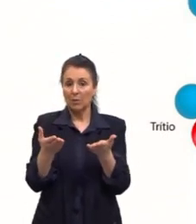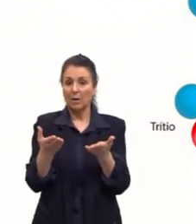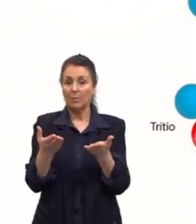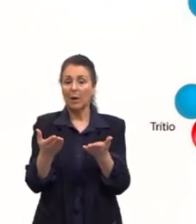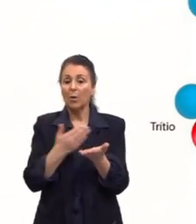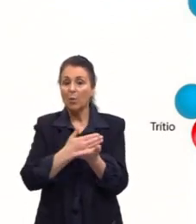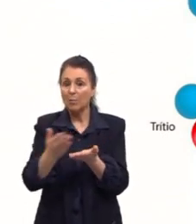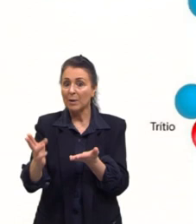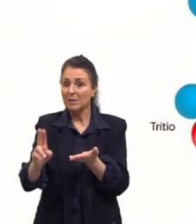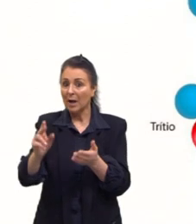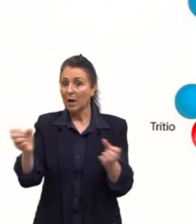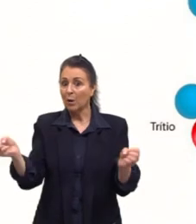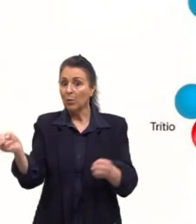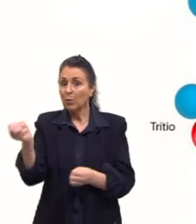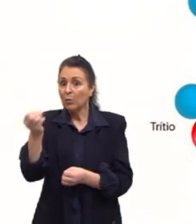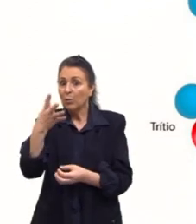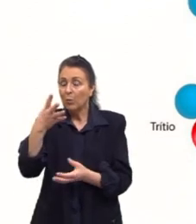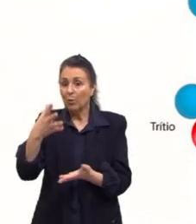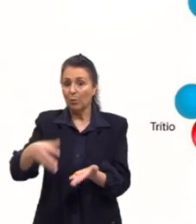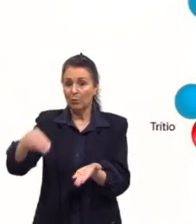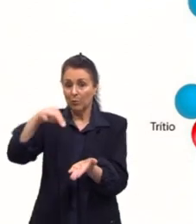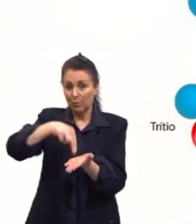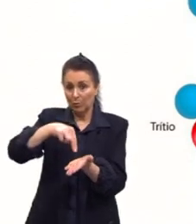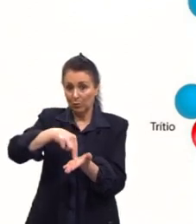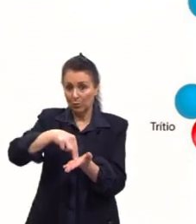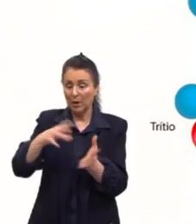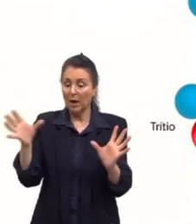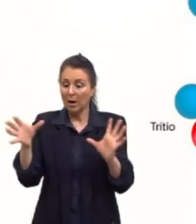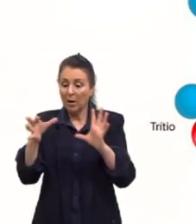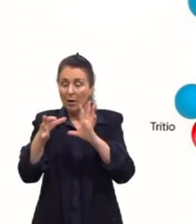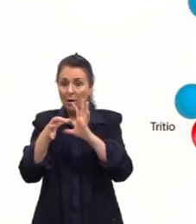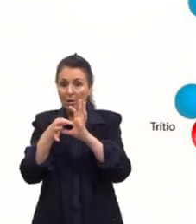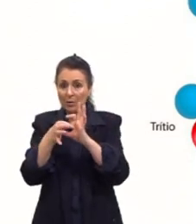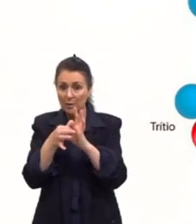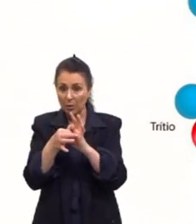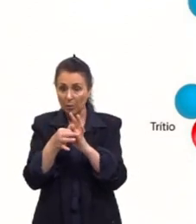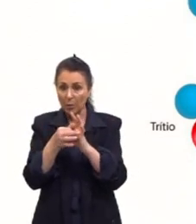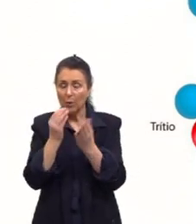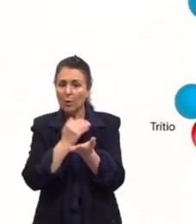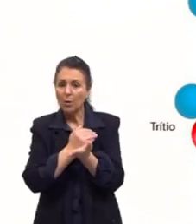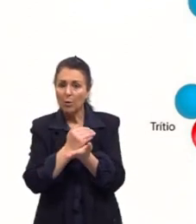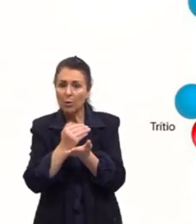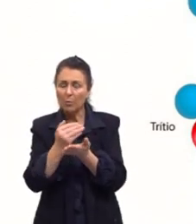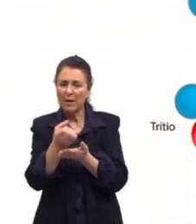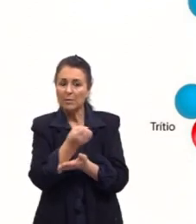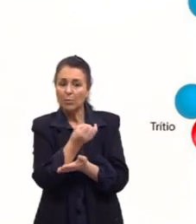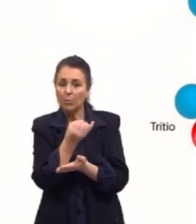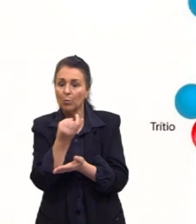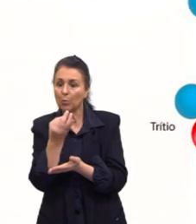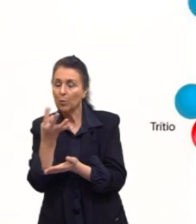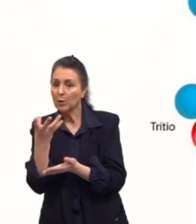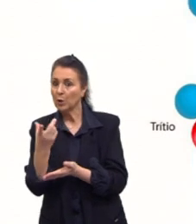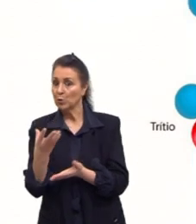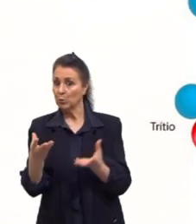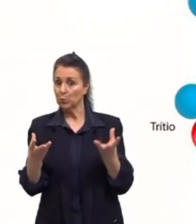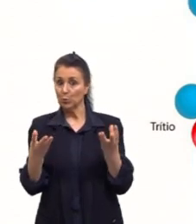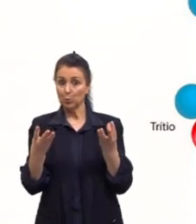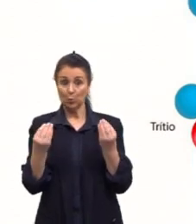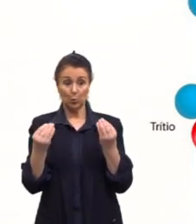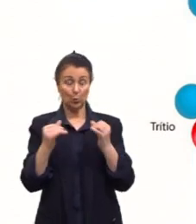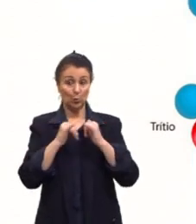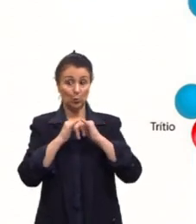novo núcleo a união desses dois elementos o que gera essas altas quantidades de energia